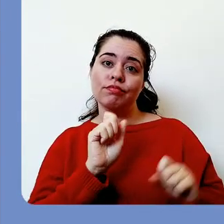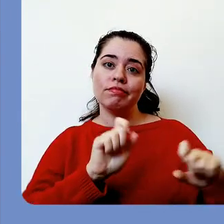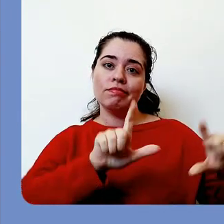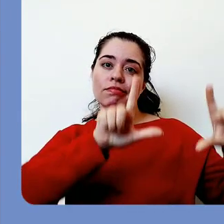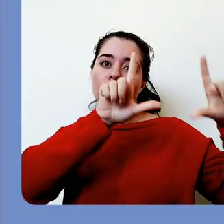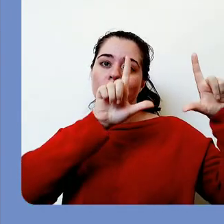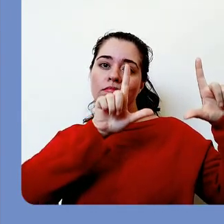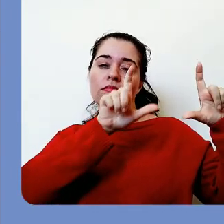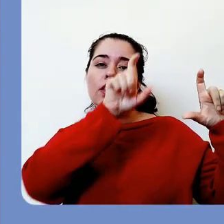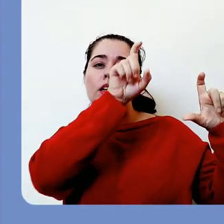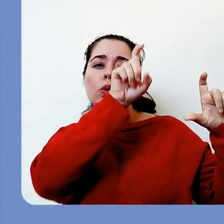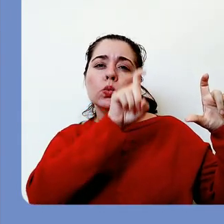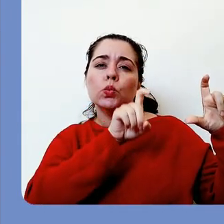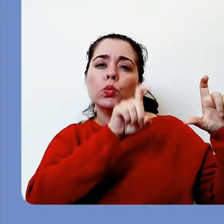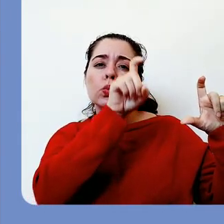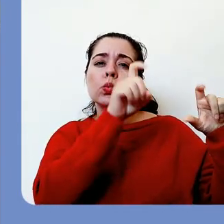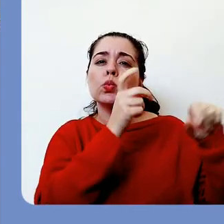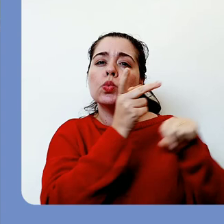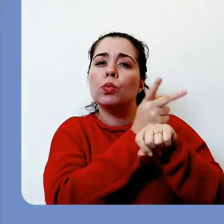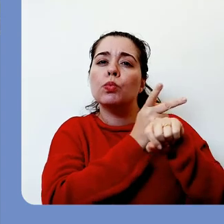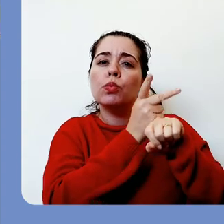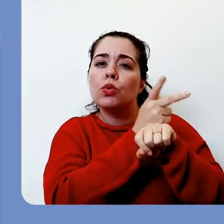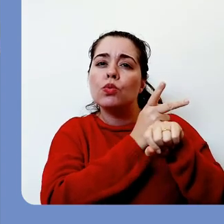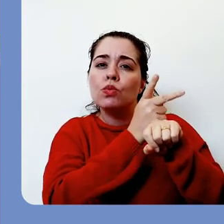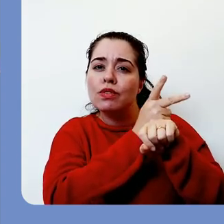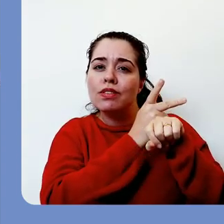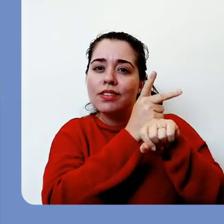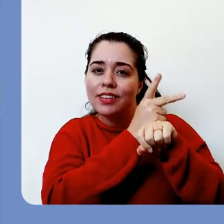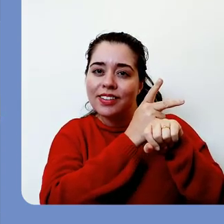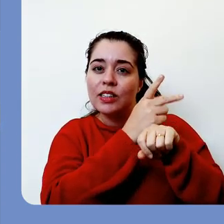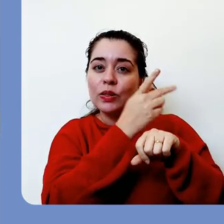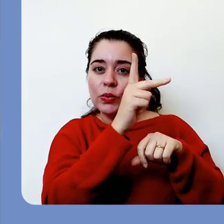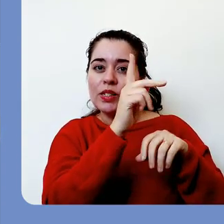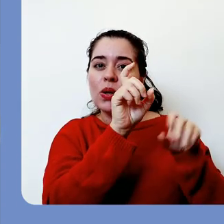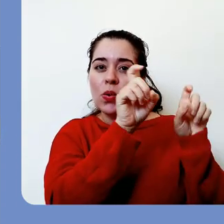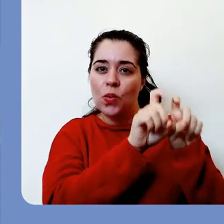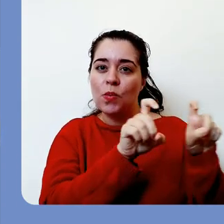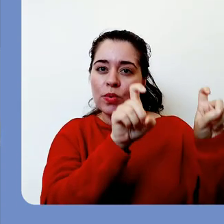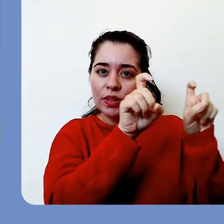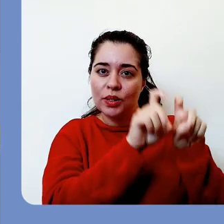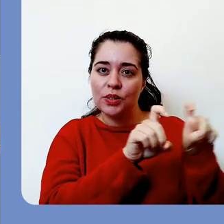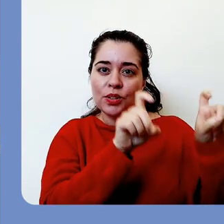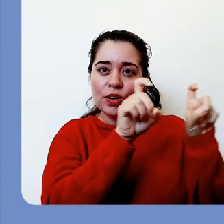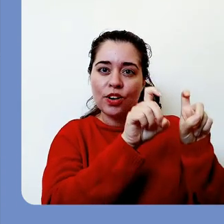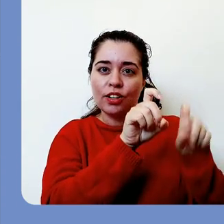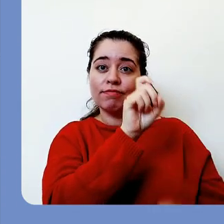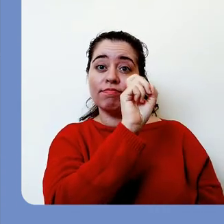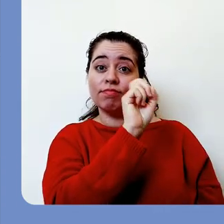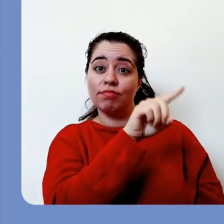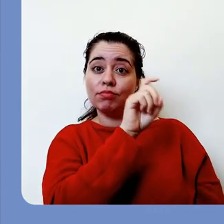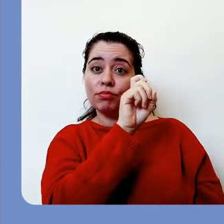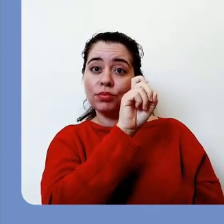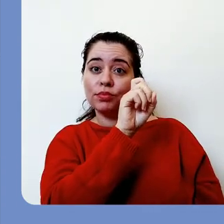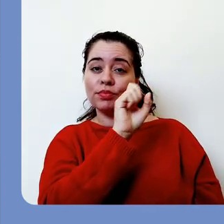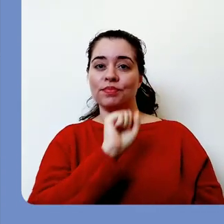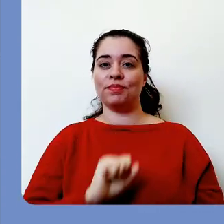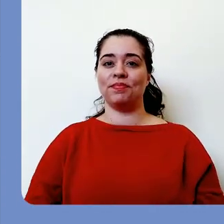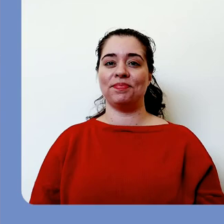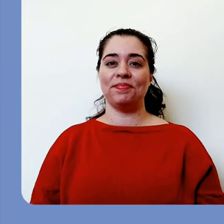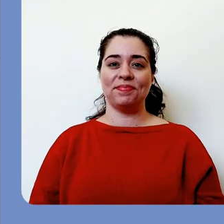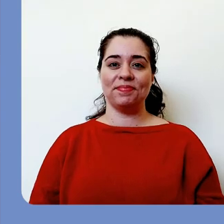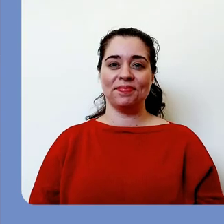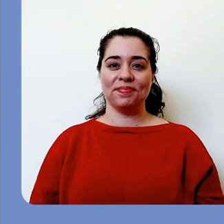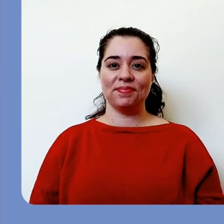aparecer a inscrição certificados em emissão e também entre cada participante identificável